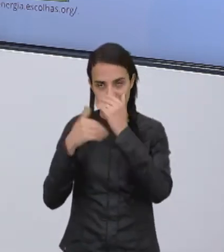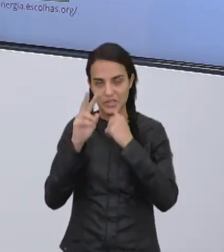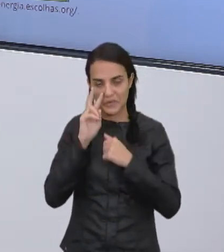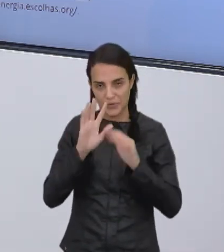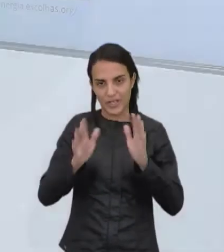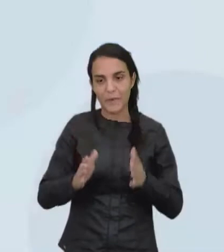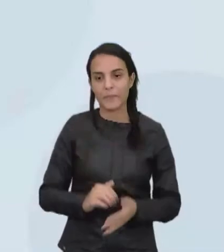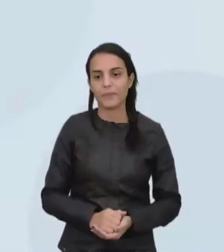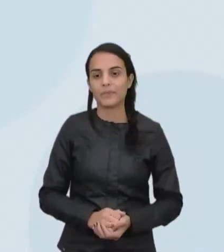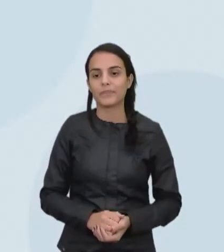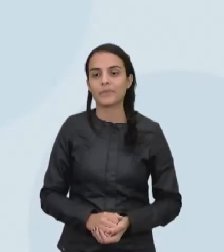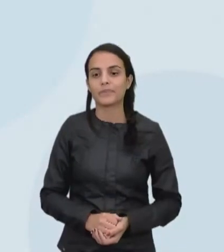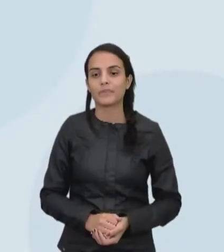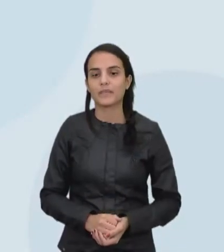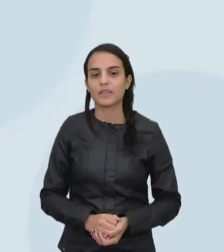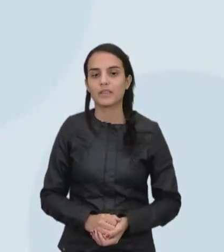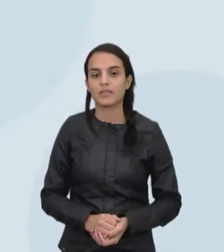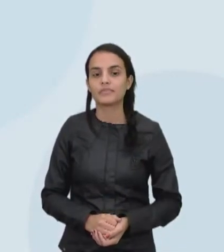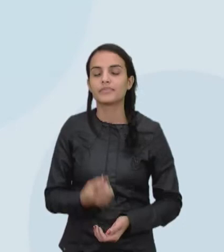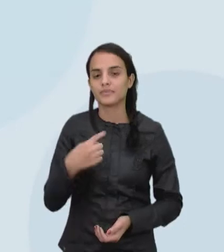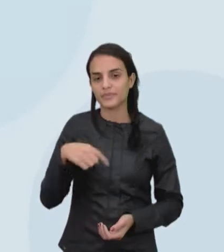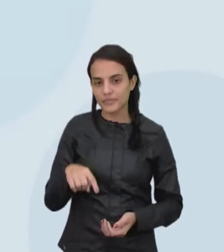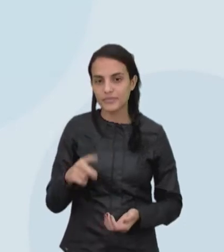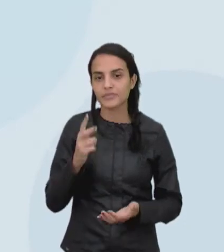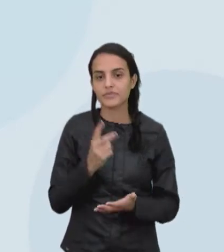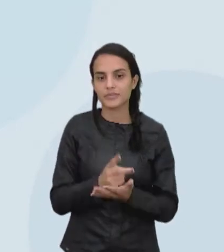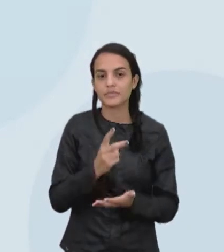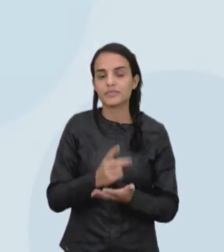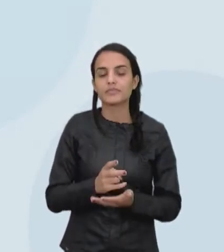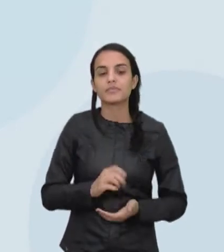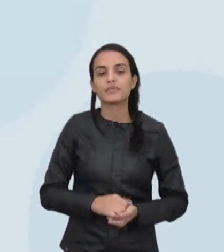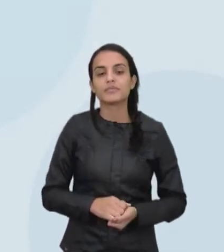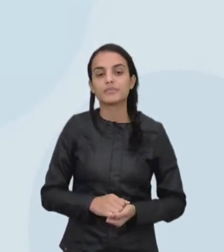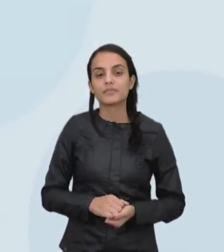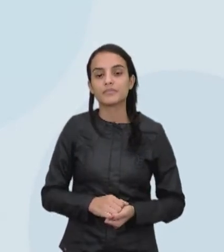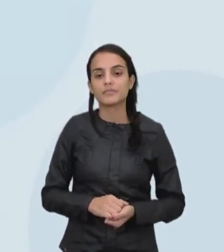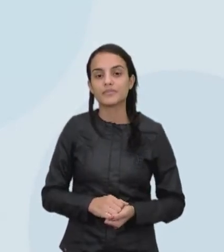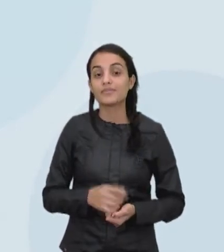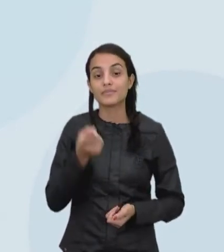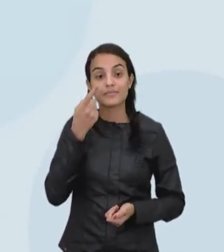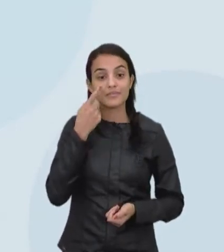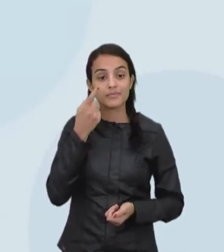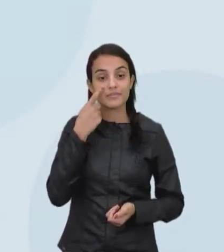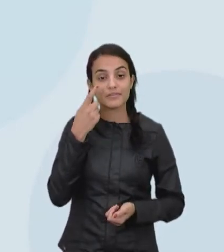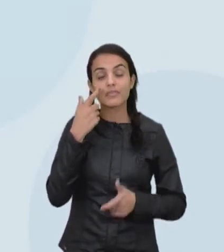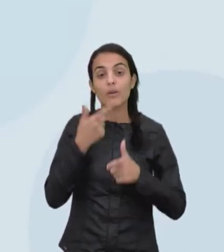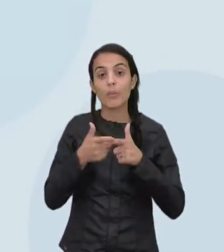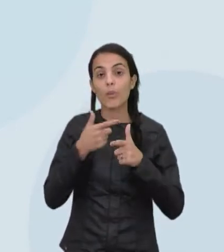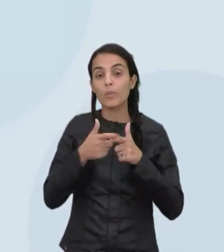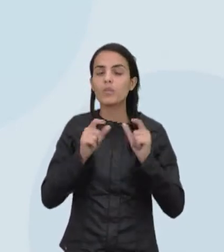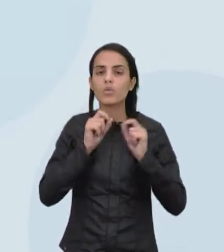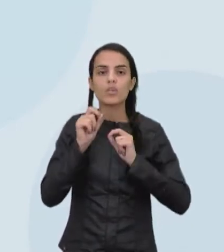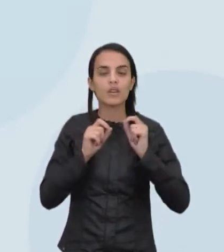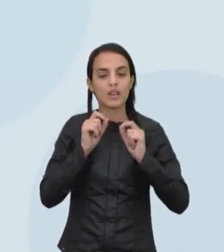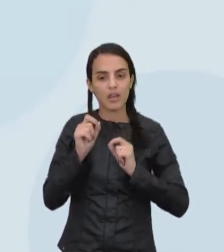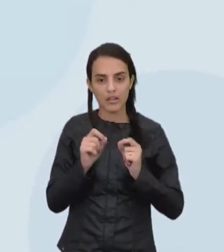Bom, de novo a gente já sabe, sempre gira aí um gerador. Vamos ver qual é o problema, então,